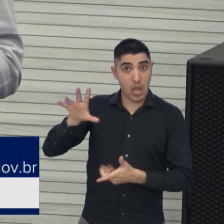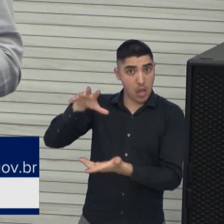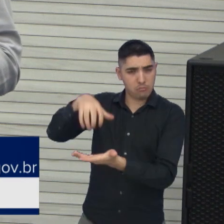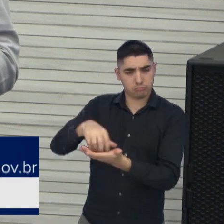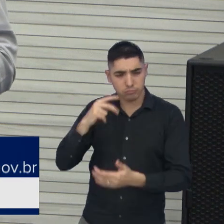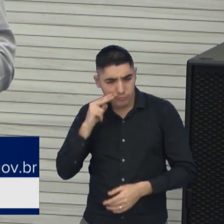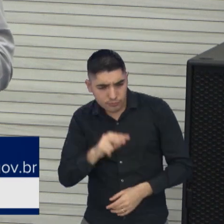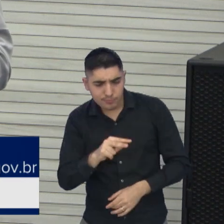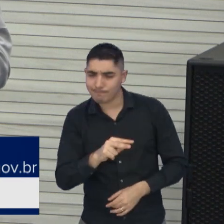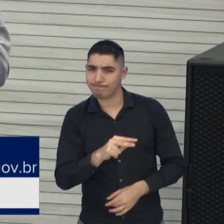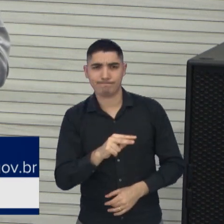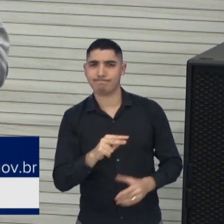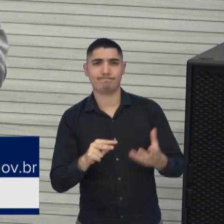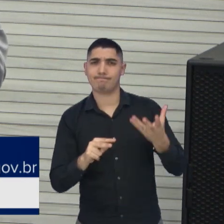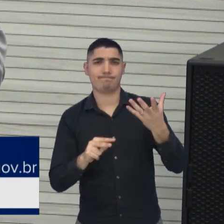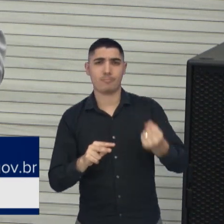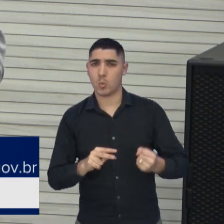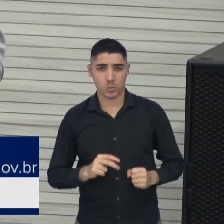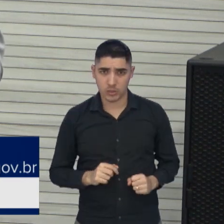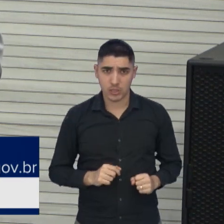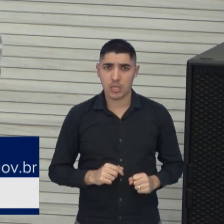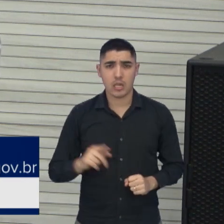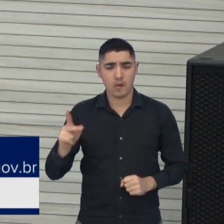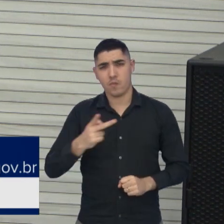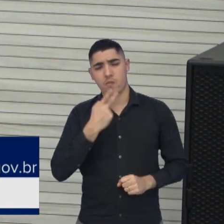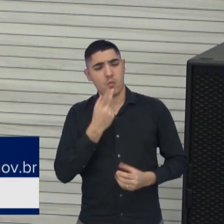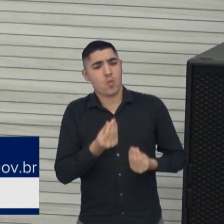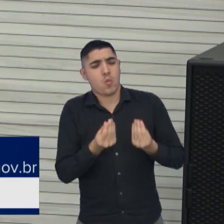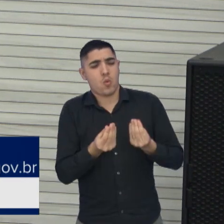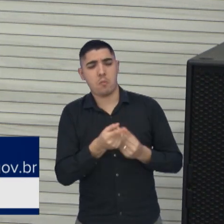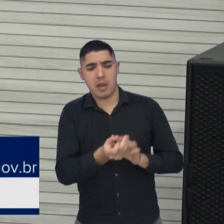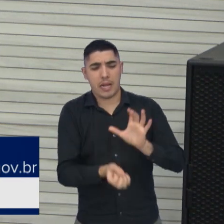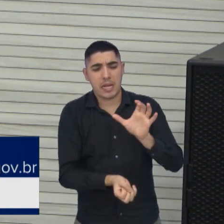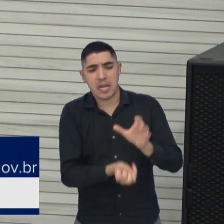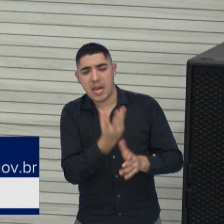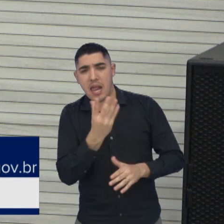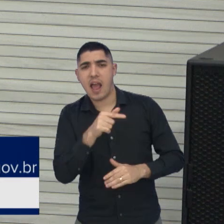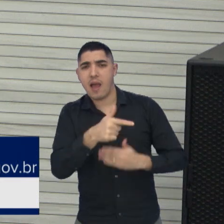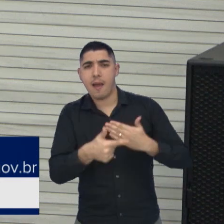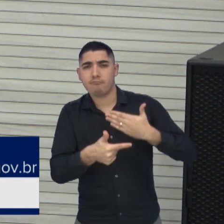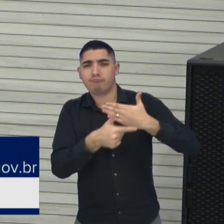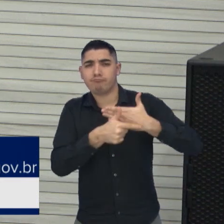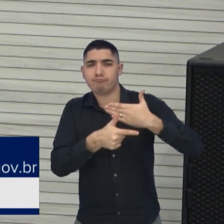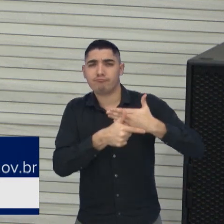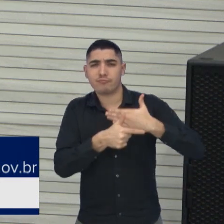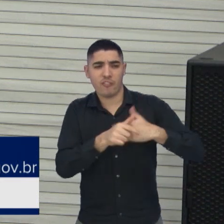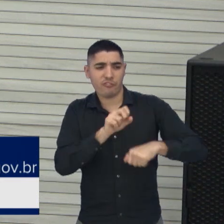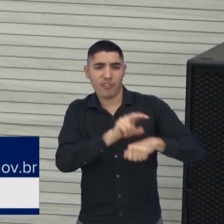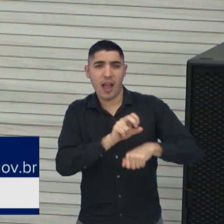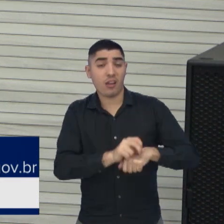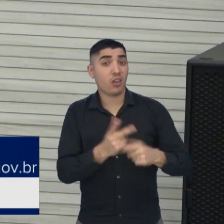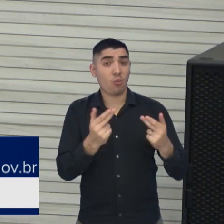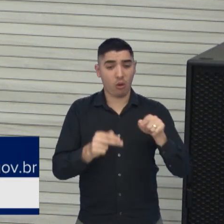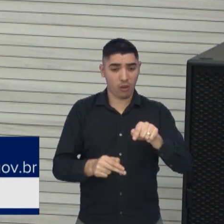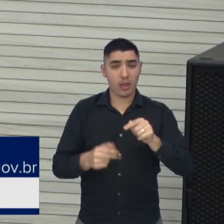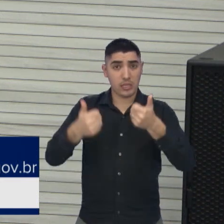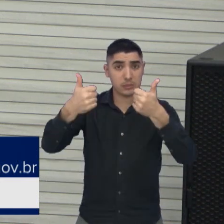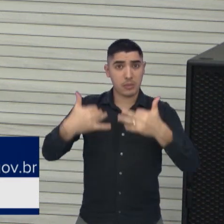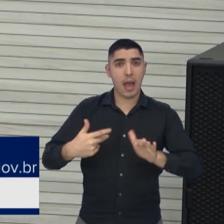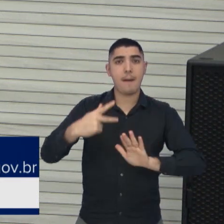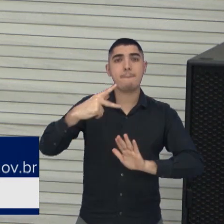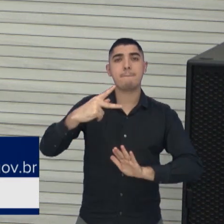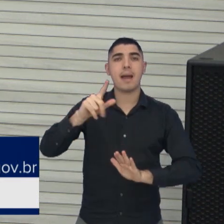decisão, que não cabe criar cargos como faz nesses PLs, pois tem vícios